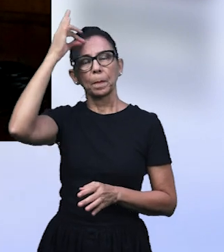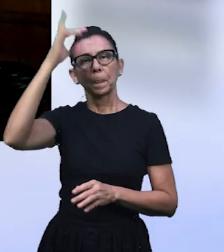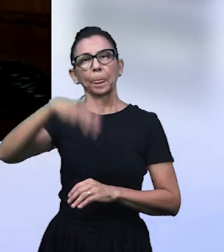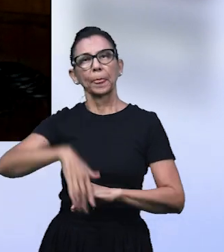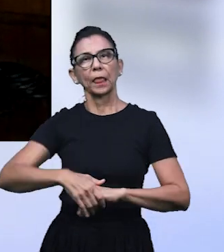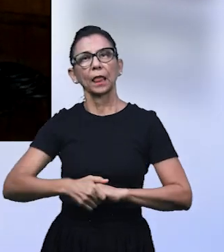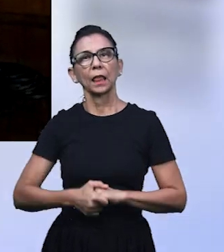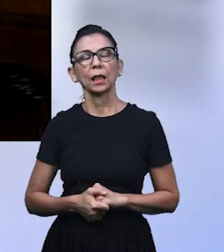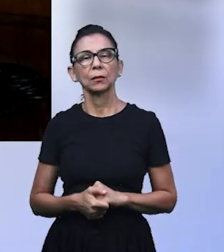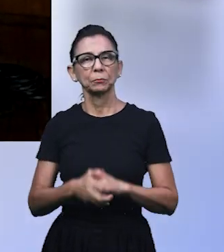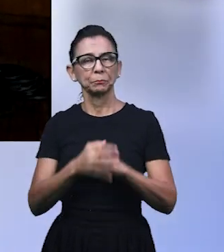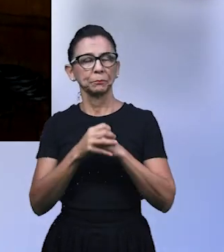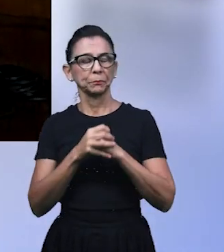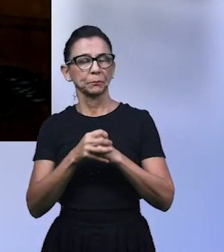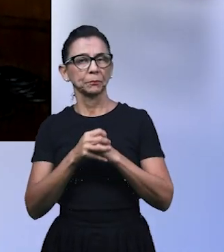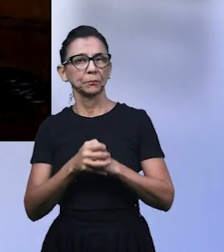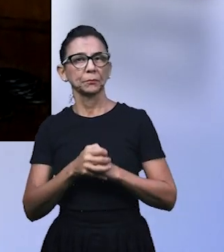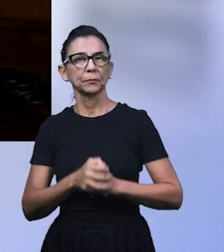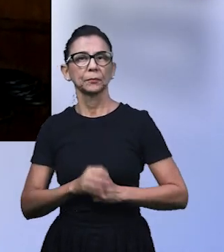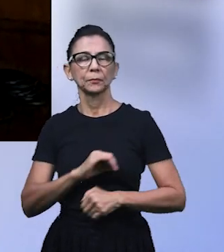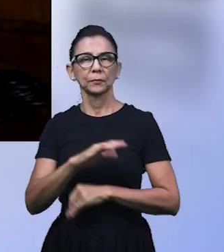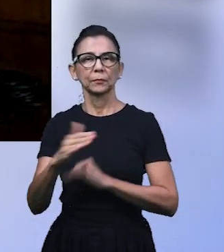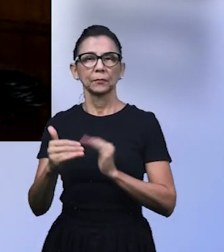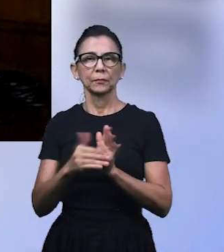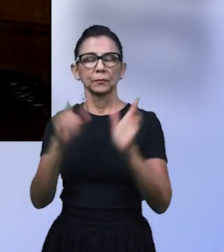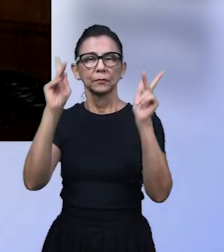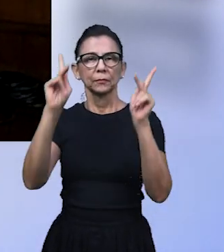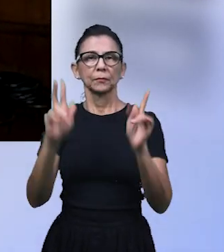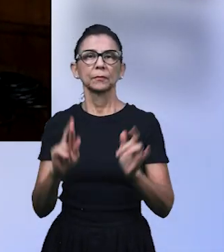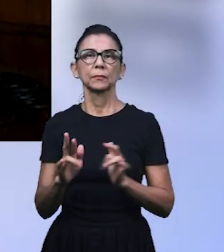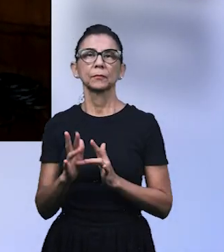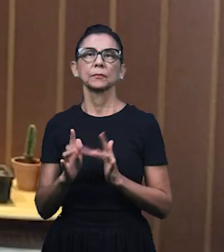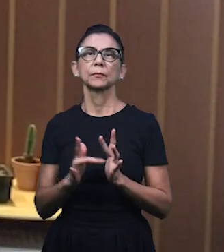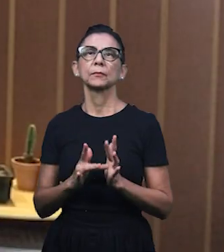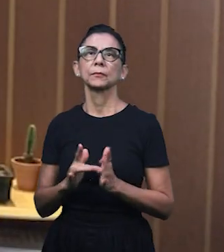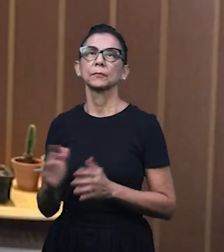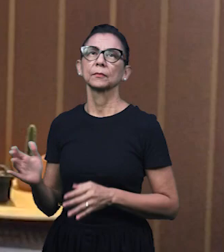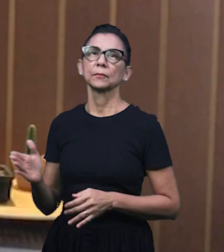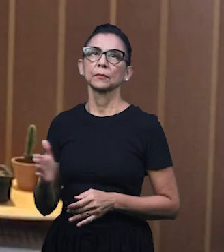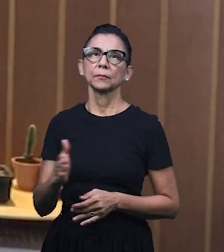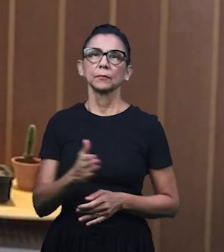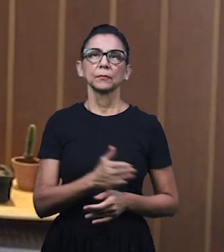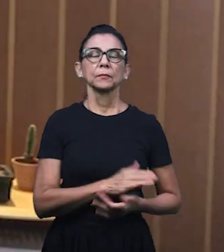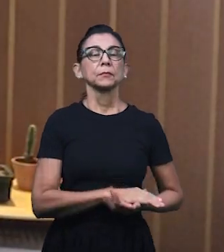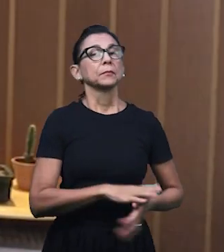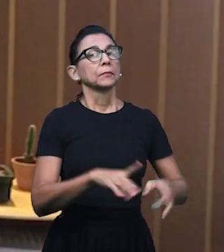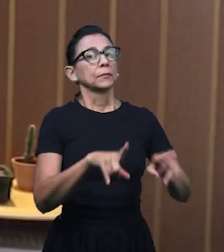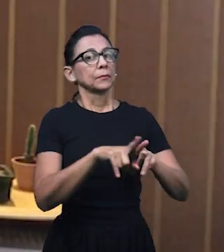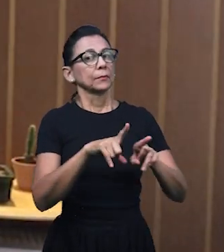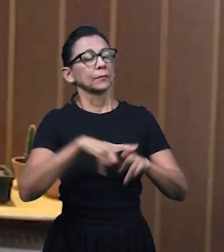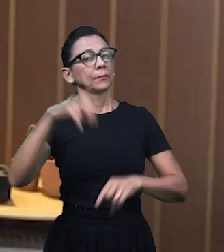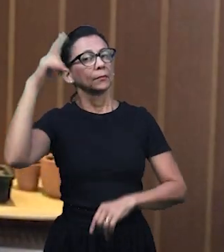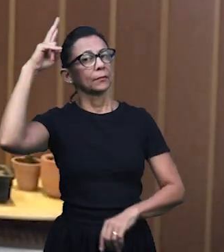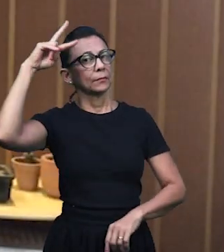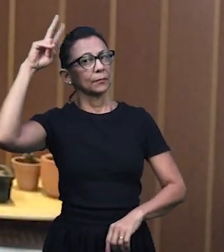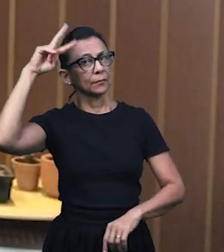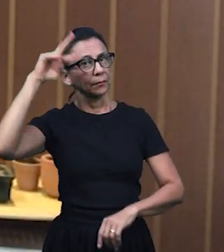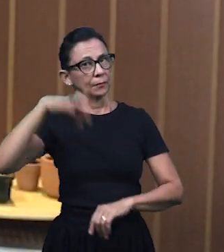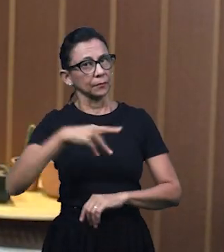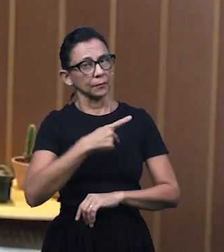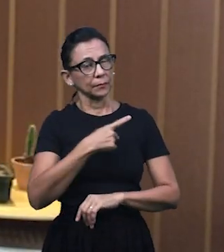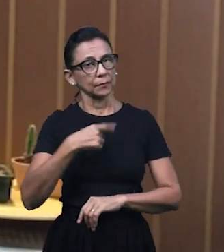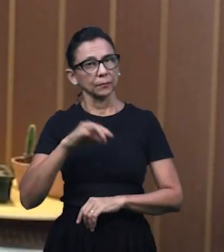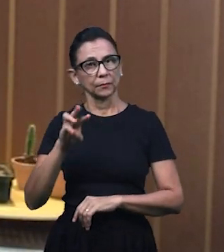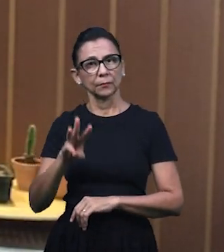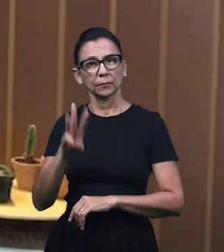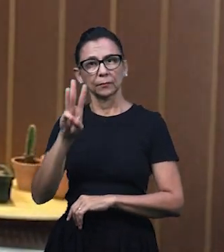Evangelho Sem Fronteiras. Amém? A todos, a paz do Senhor. Nós queremos lembrar também, o pastor